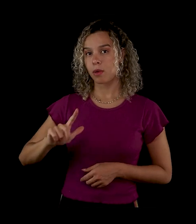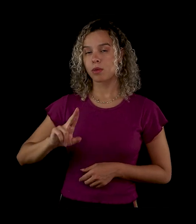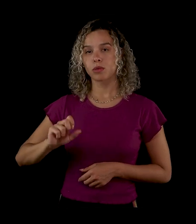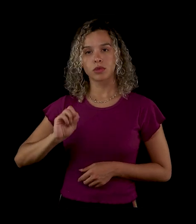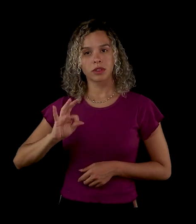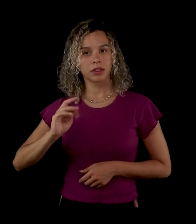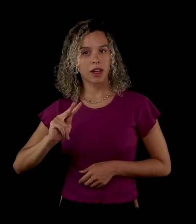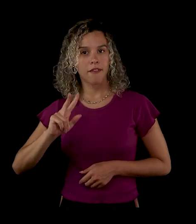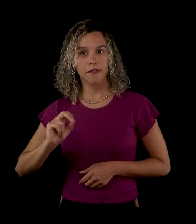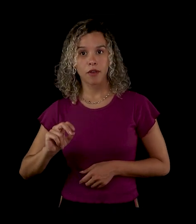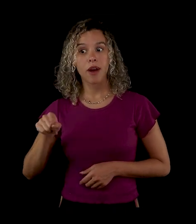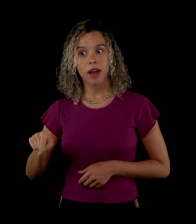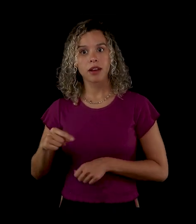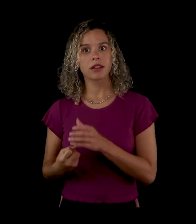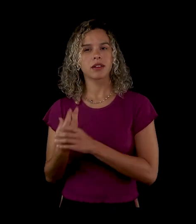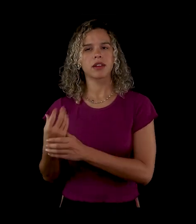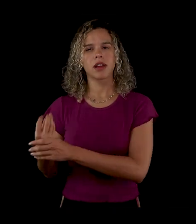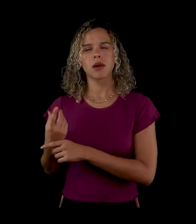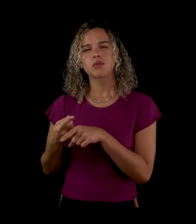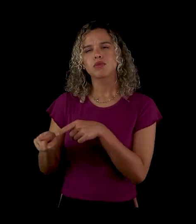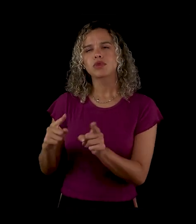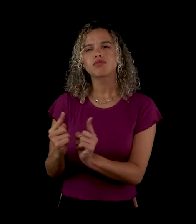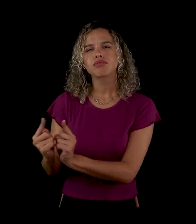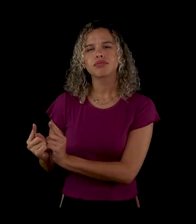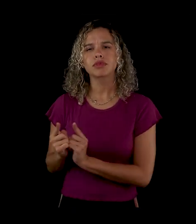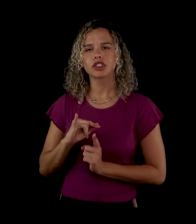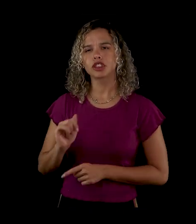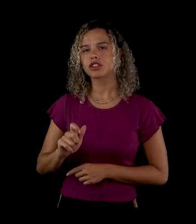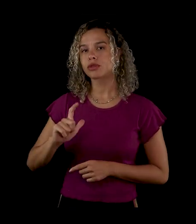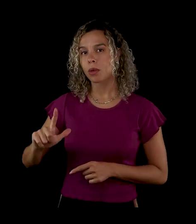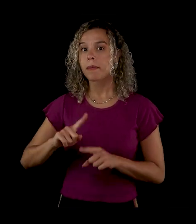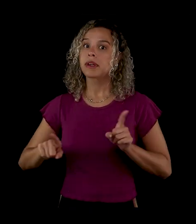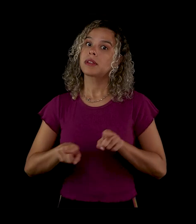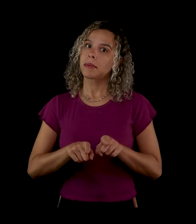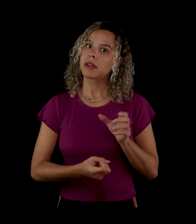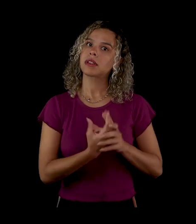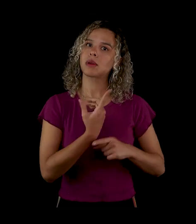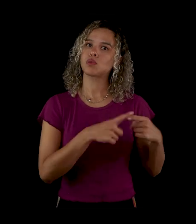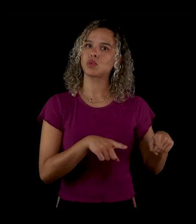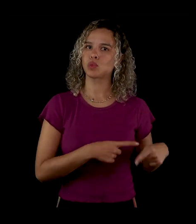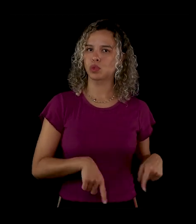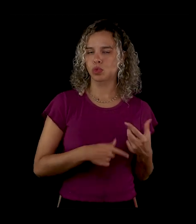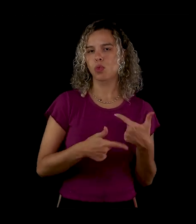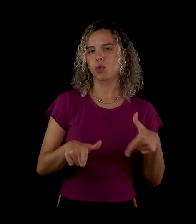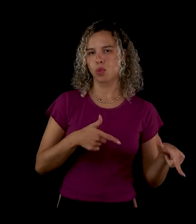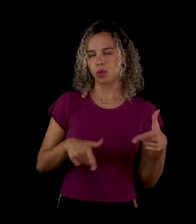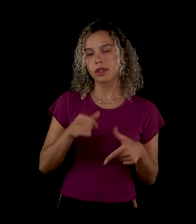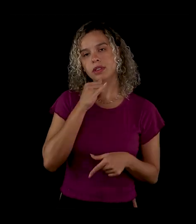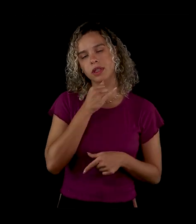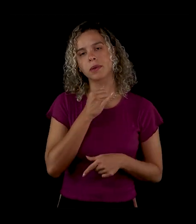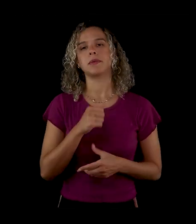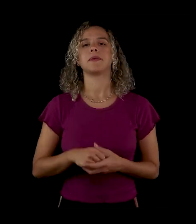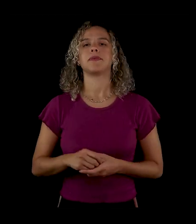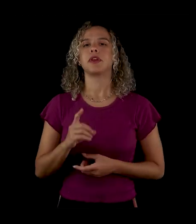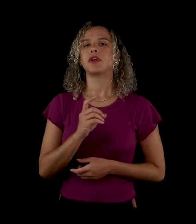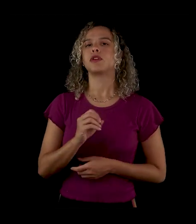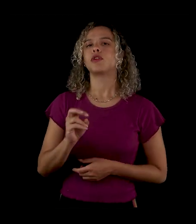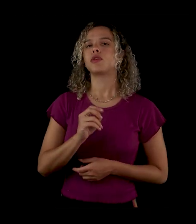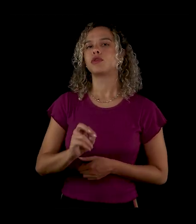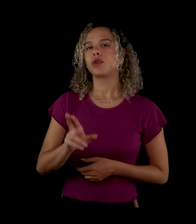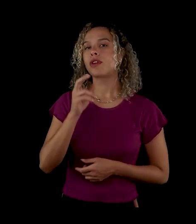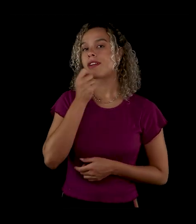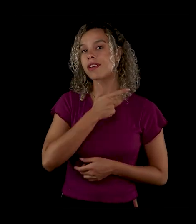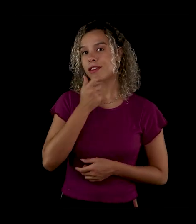Gustavo era um jinglista, mas também compositor, ao contrário de outros jinglistas. Por exemplo, Doutor